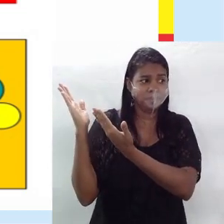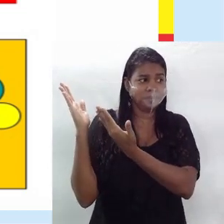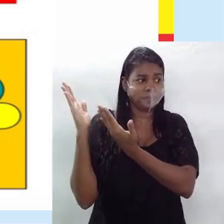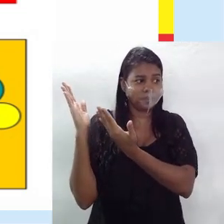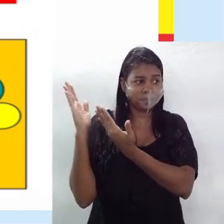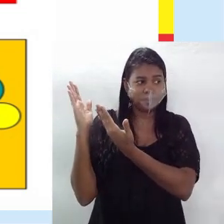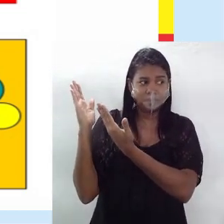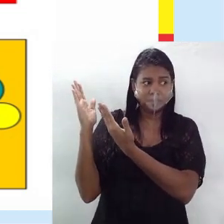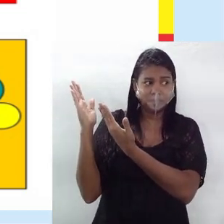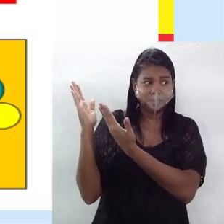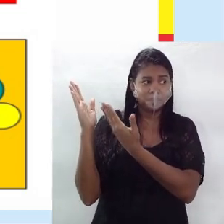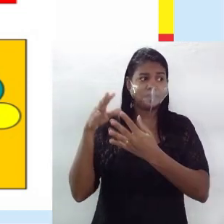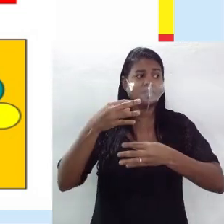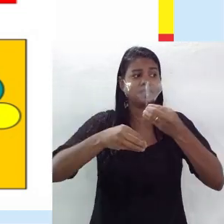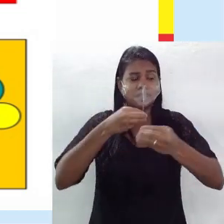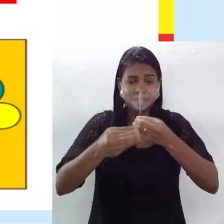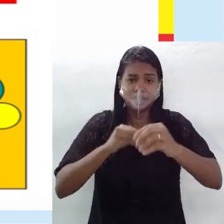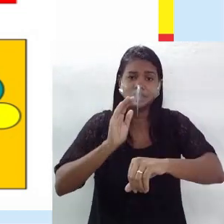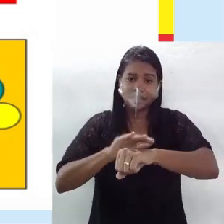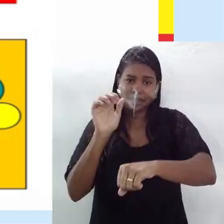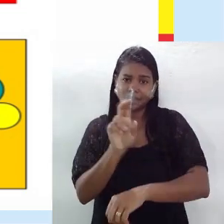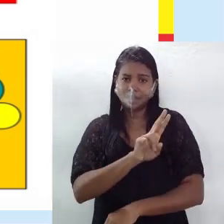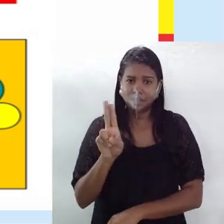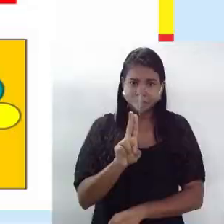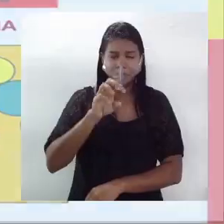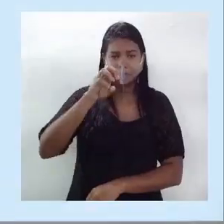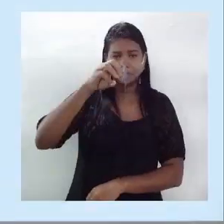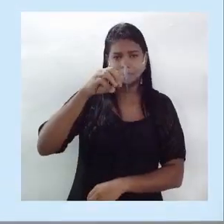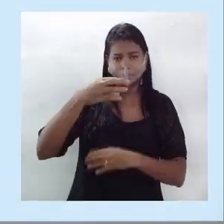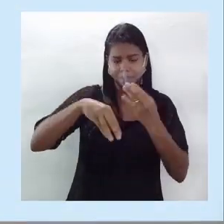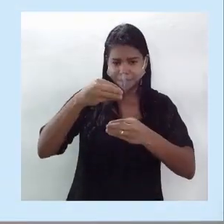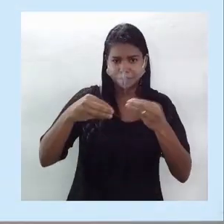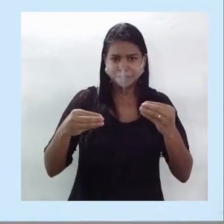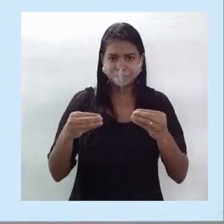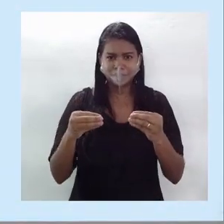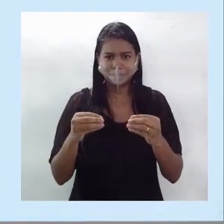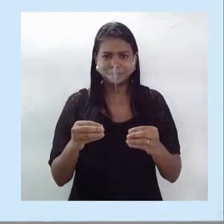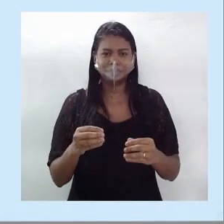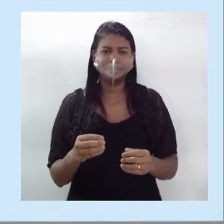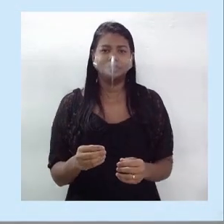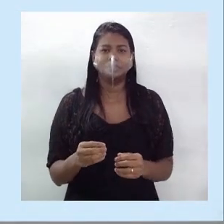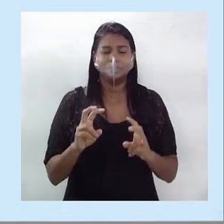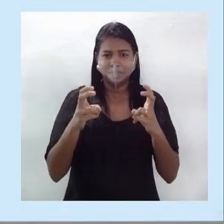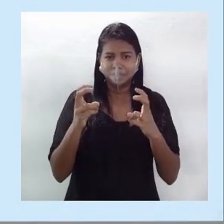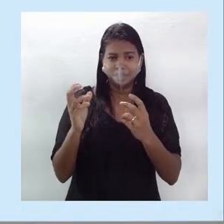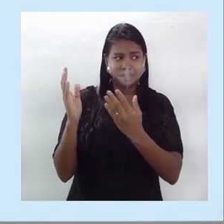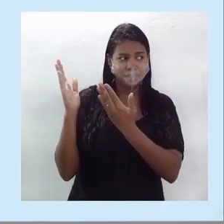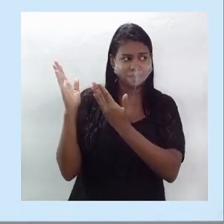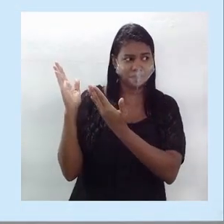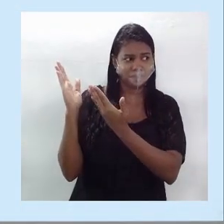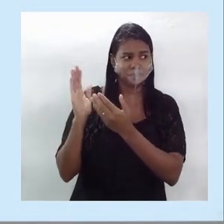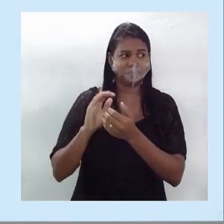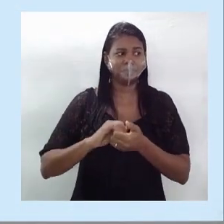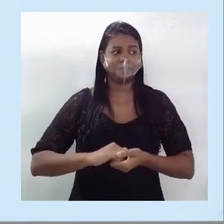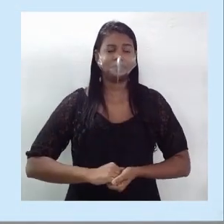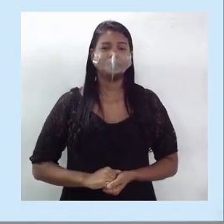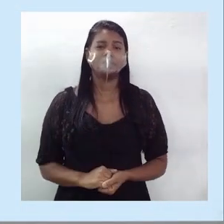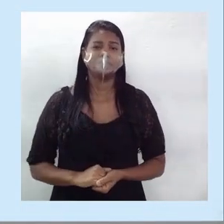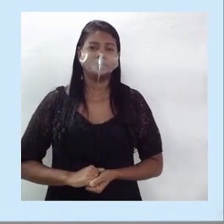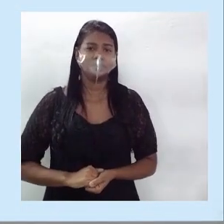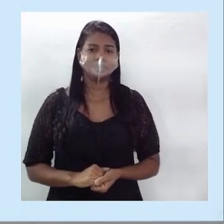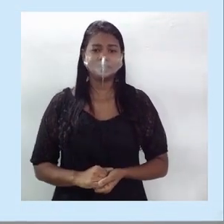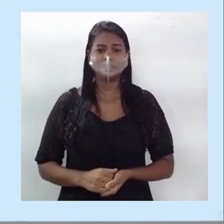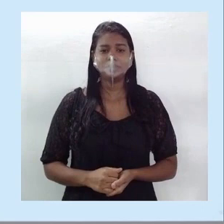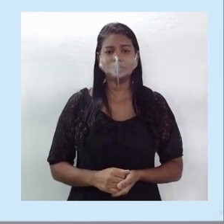chama de misturas. Ficaram ligados aí o que são misturas? Então, a gente pode